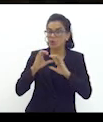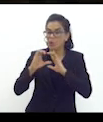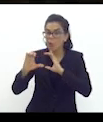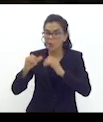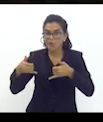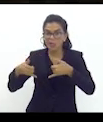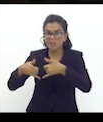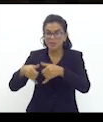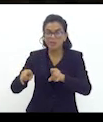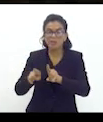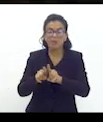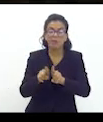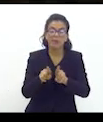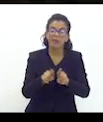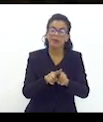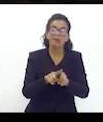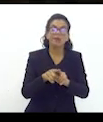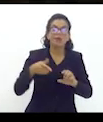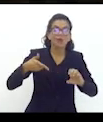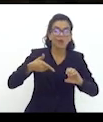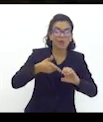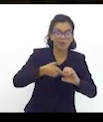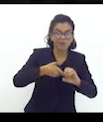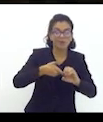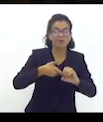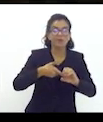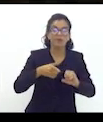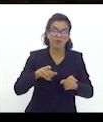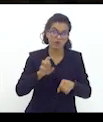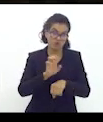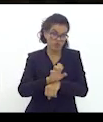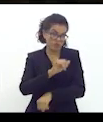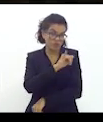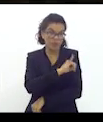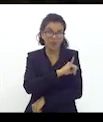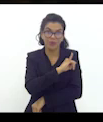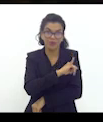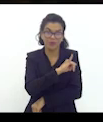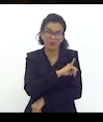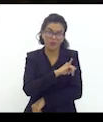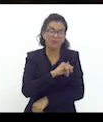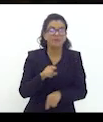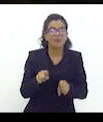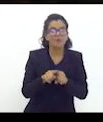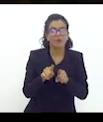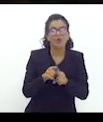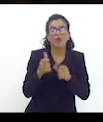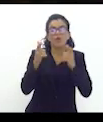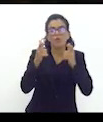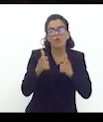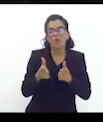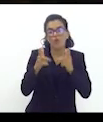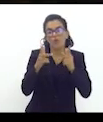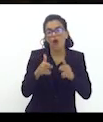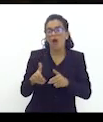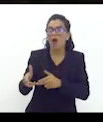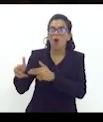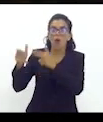telecomunicações e combustíveis. E fez o Estado do Rio de Janeiro, como outras unidades da